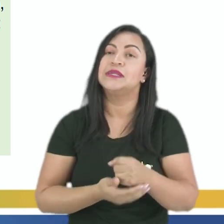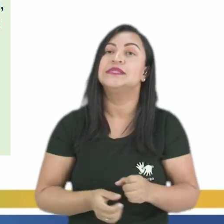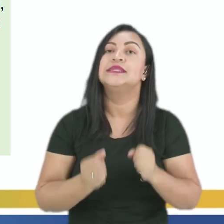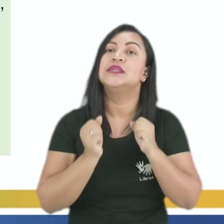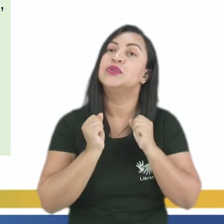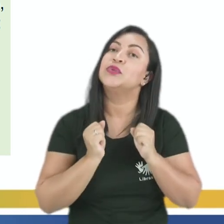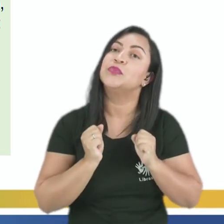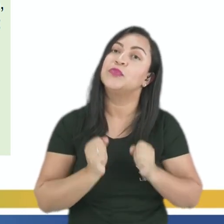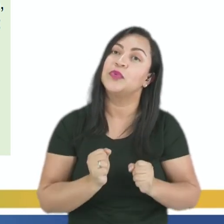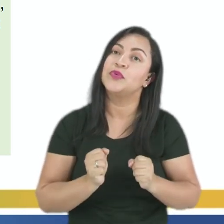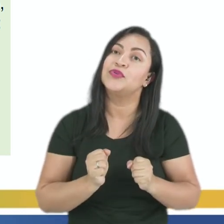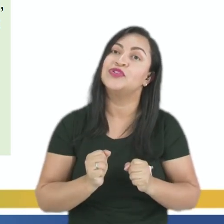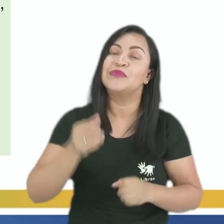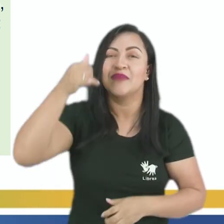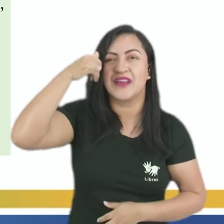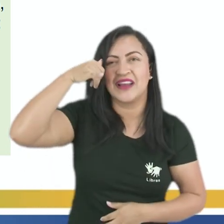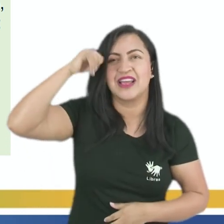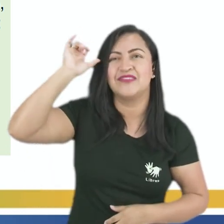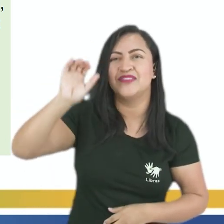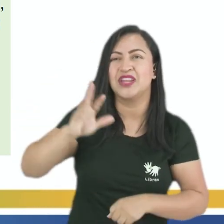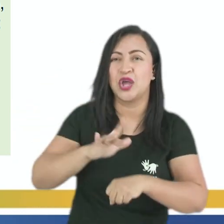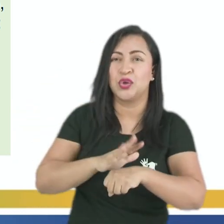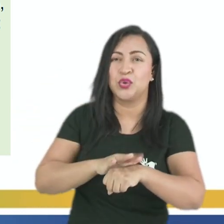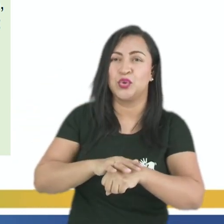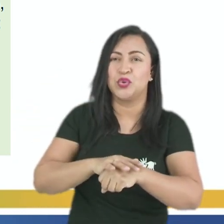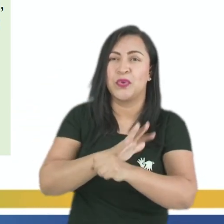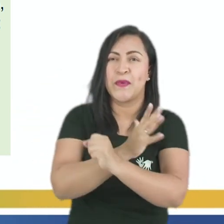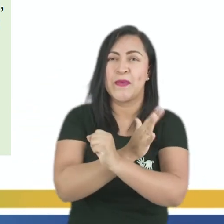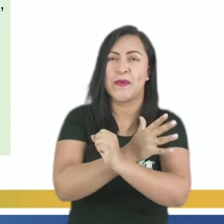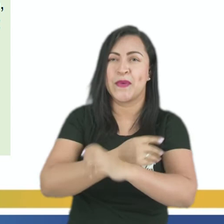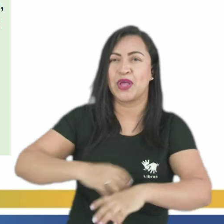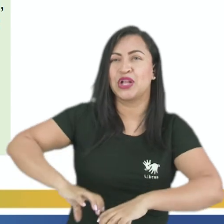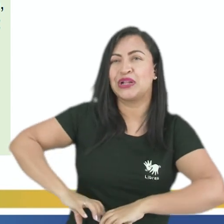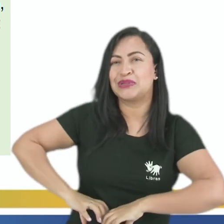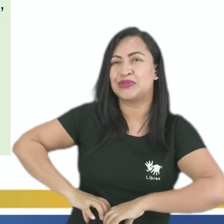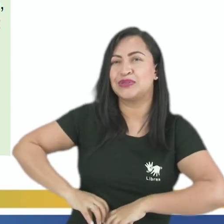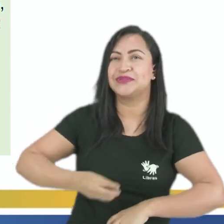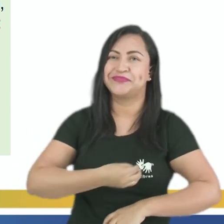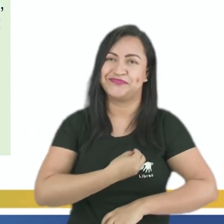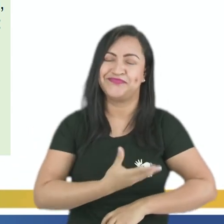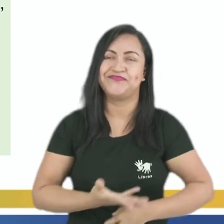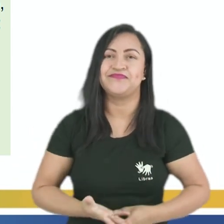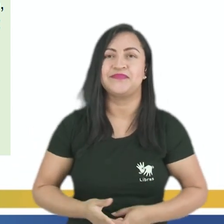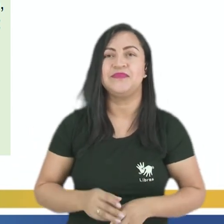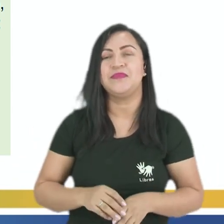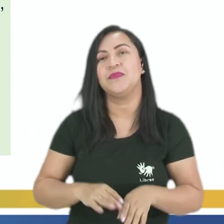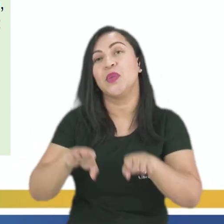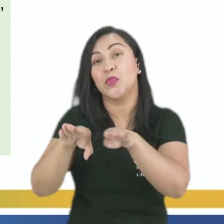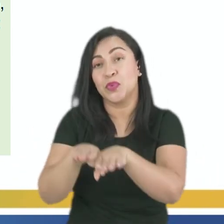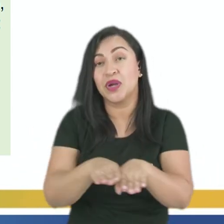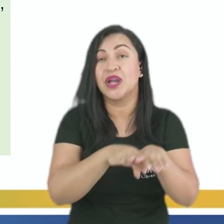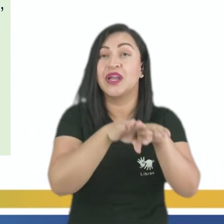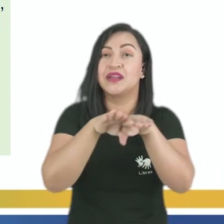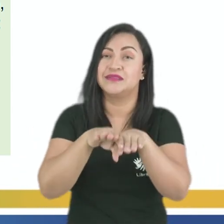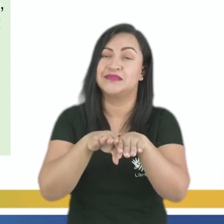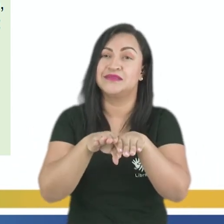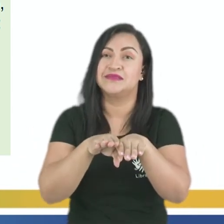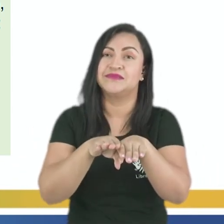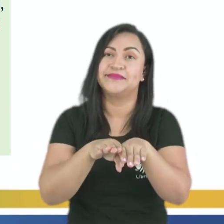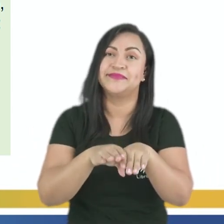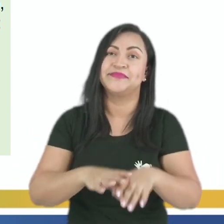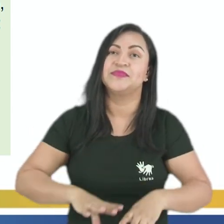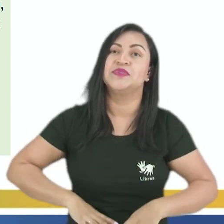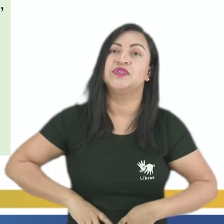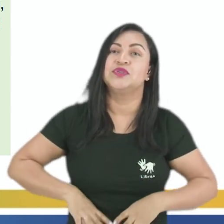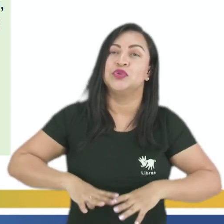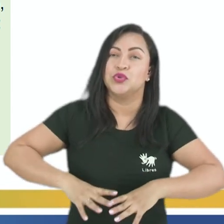podemos utilizar para combater essa acidez estomacal, porque ácido com base vai reagir e vai ter